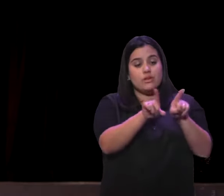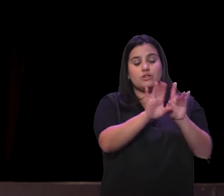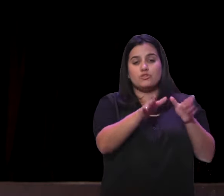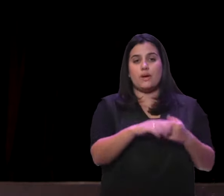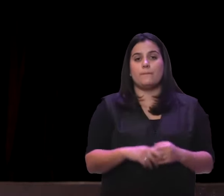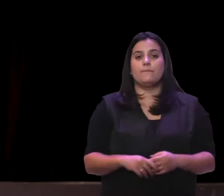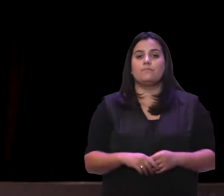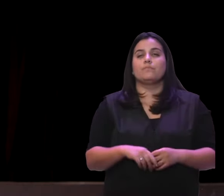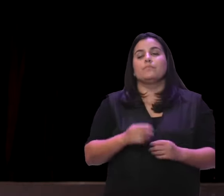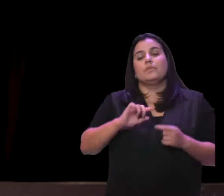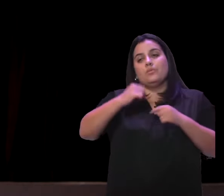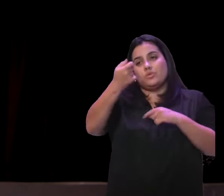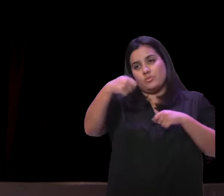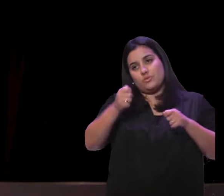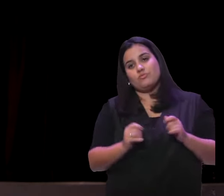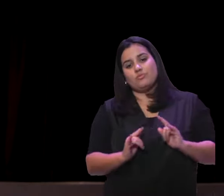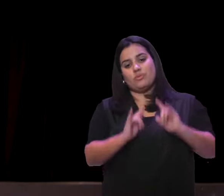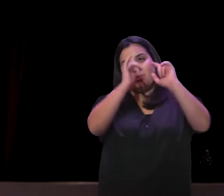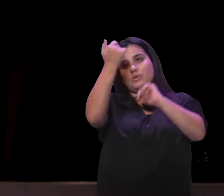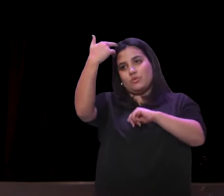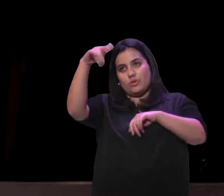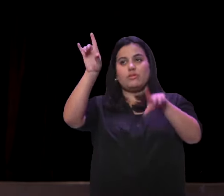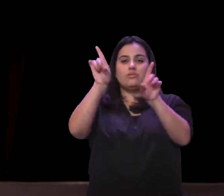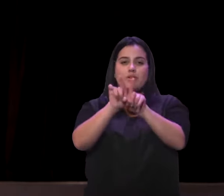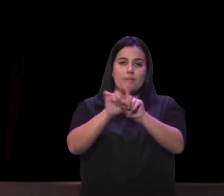de outro apartamento, conseguiu outro apartamento.